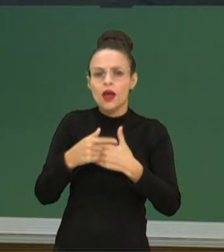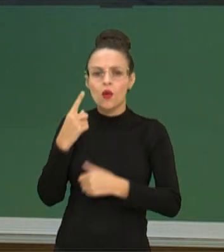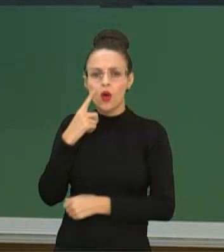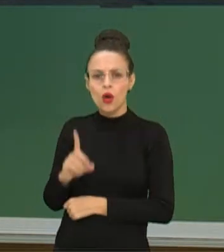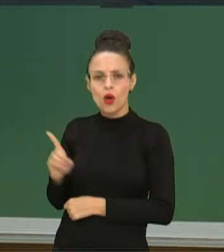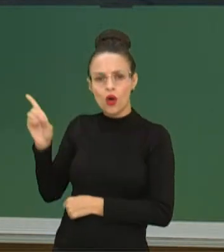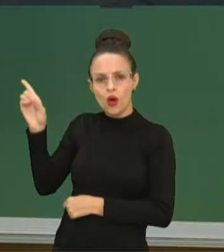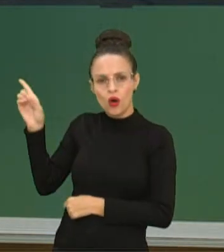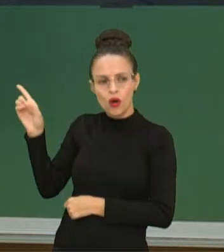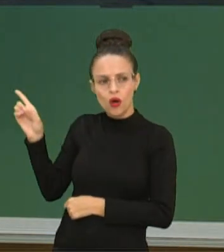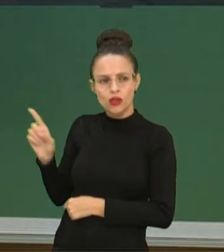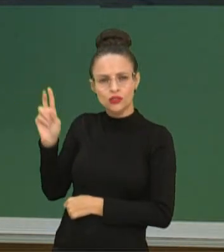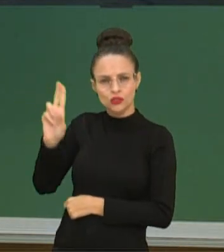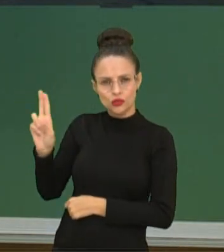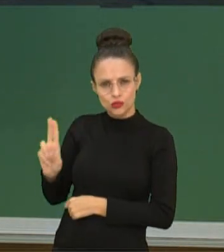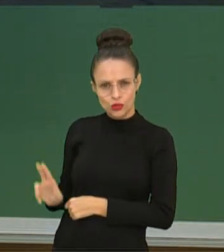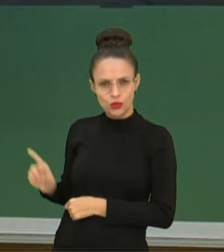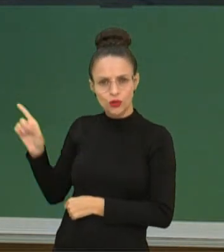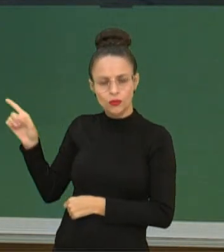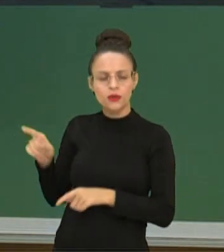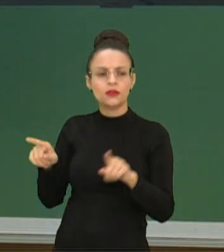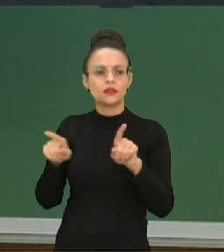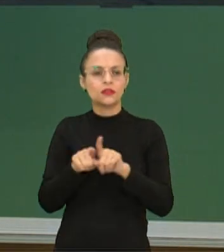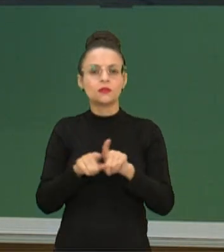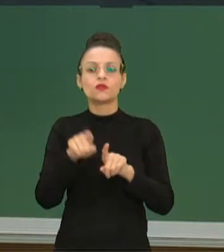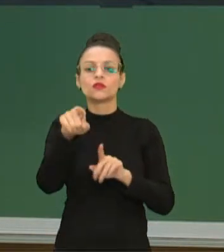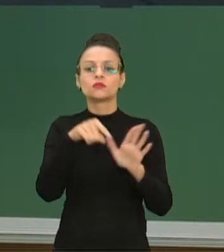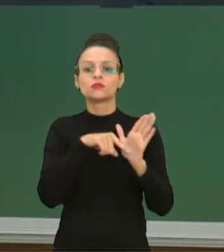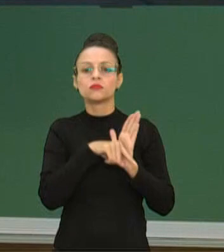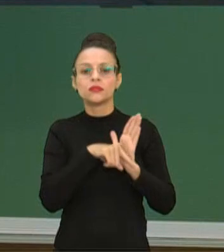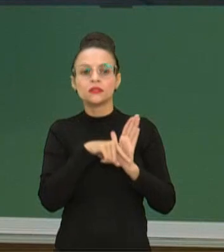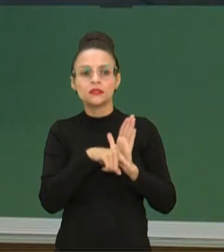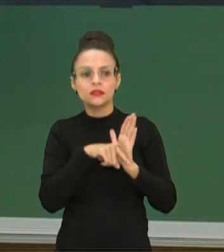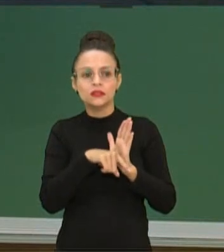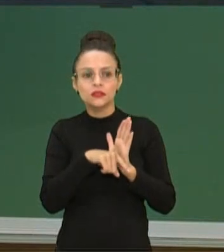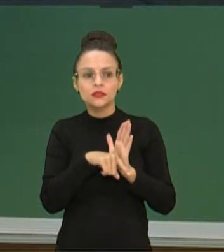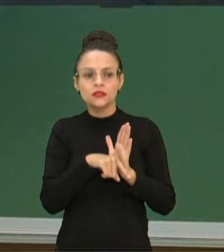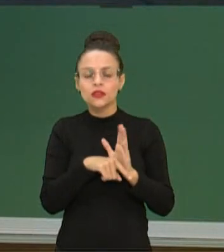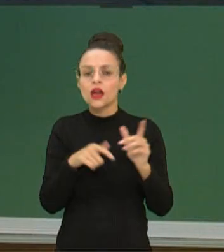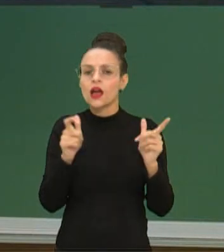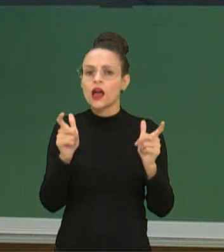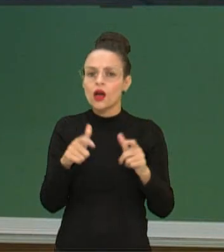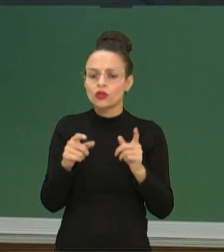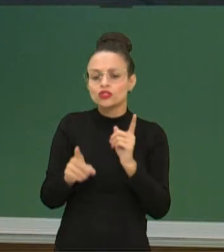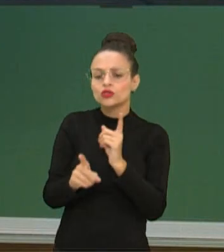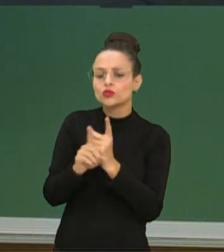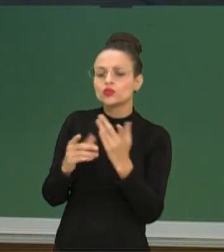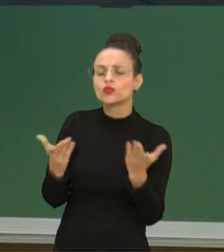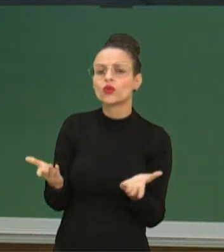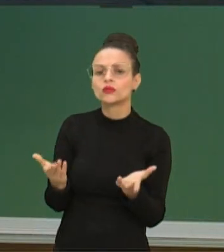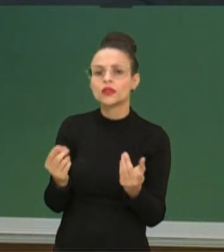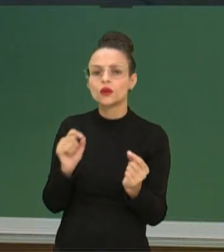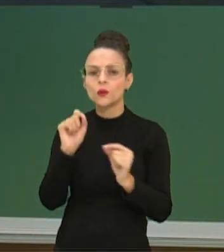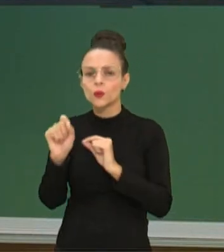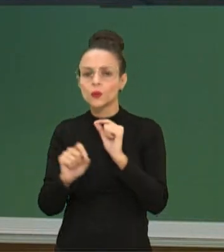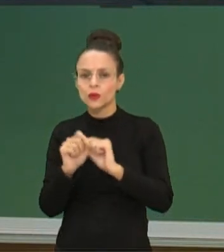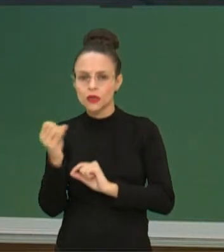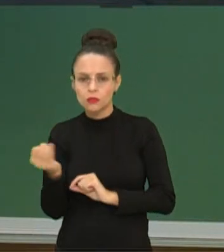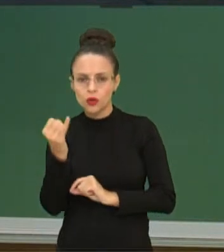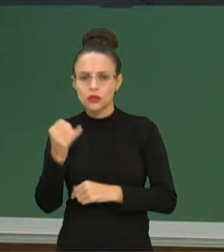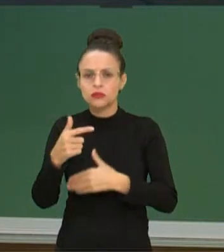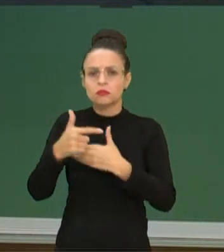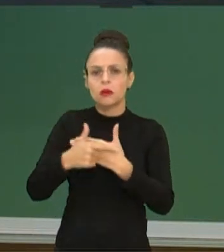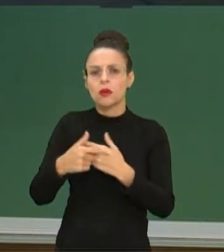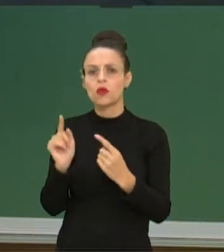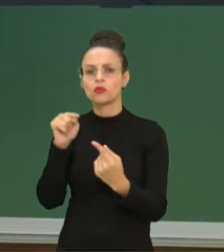de magnésio e o de flúor. O que você tem que pesquisar? Onde que a gente encontra eles? Qual a importância, né, a